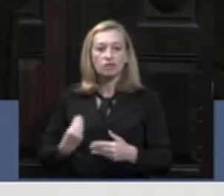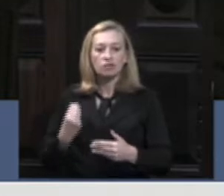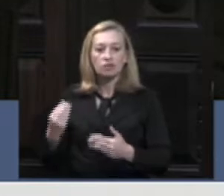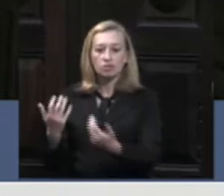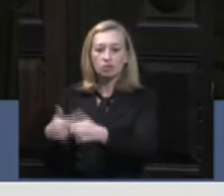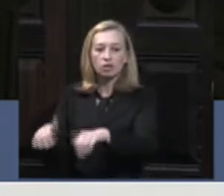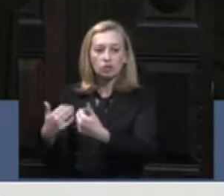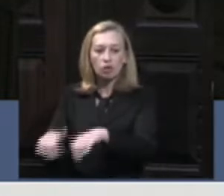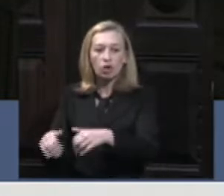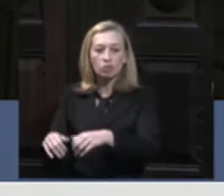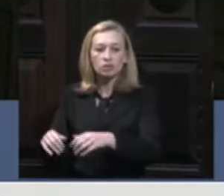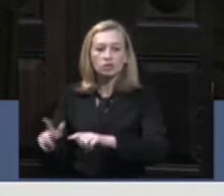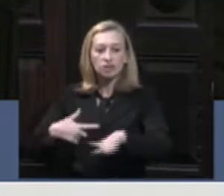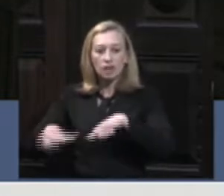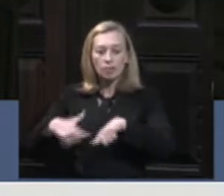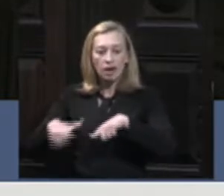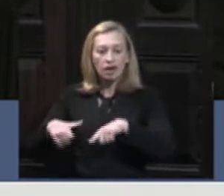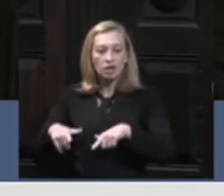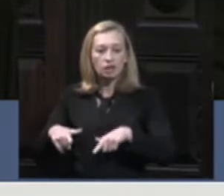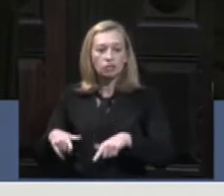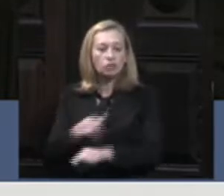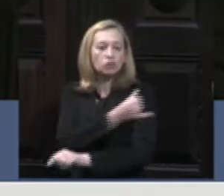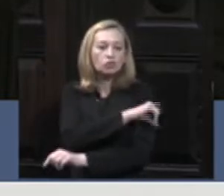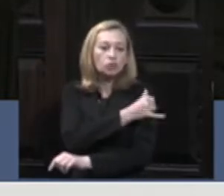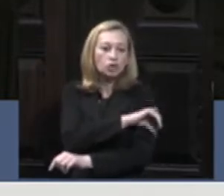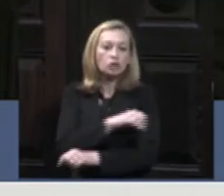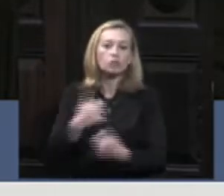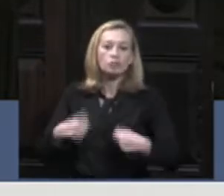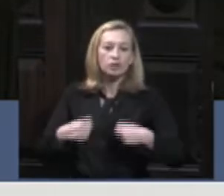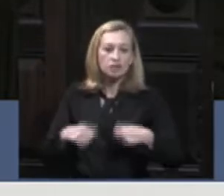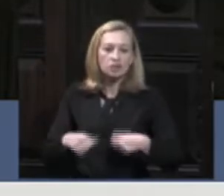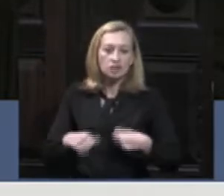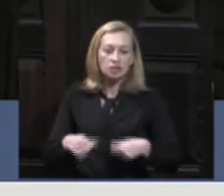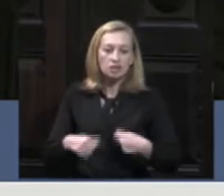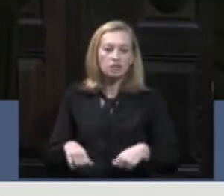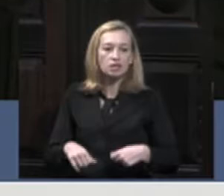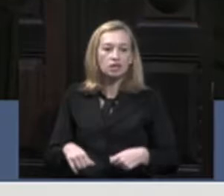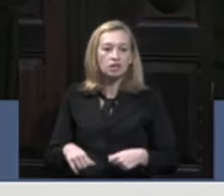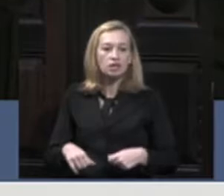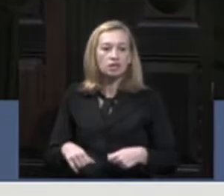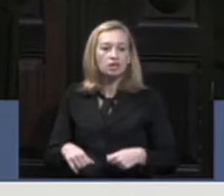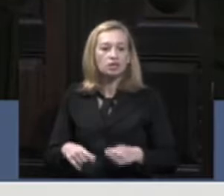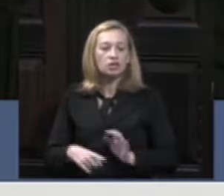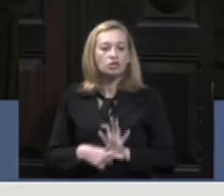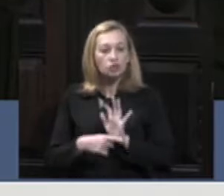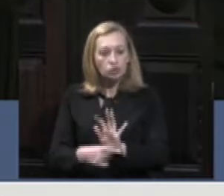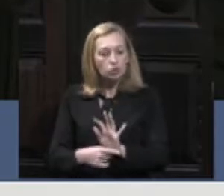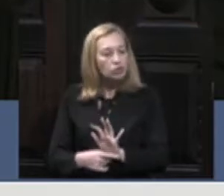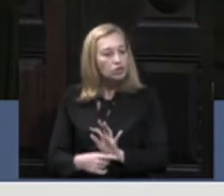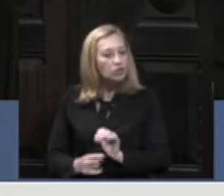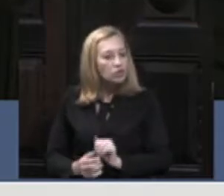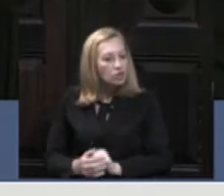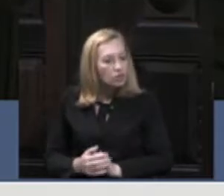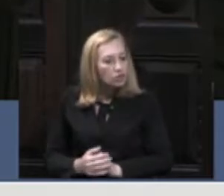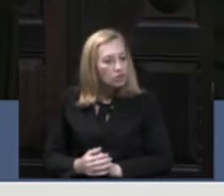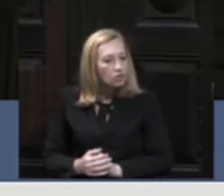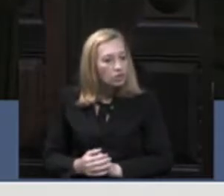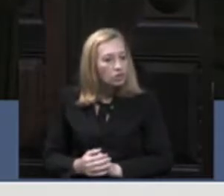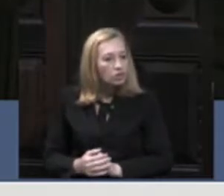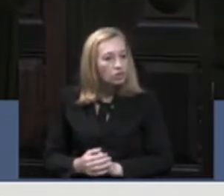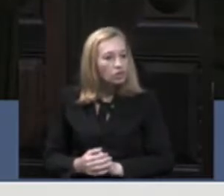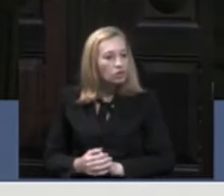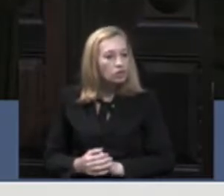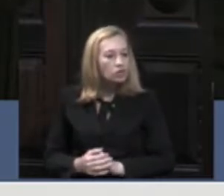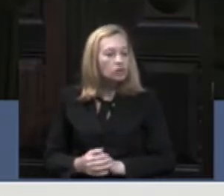serrana. No mapa turístico, Petrópolis tem que estar na serrana, mas no mapa econômico, no mapa de logística,